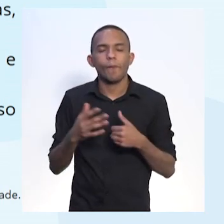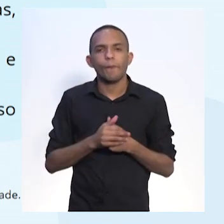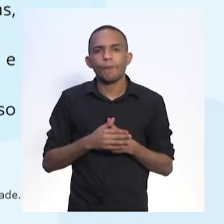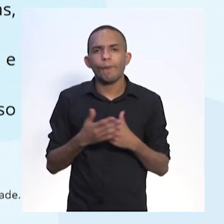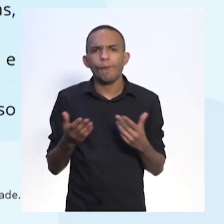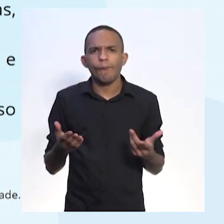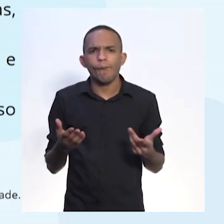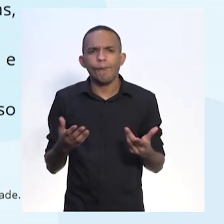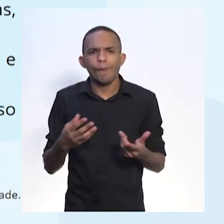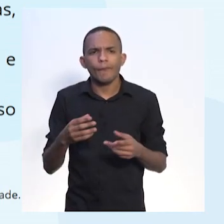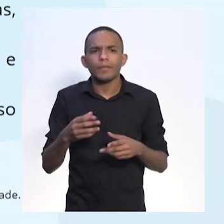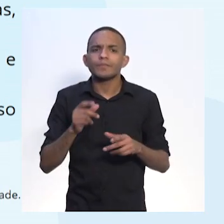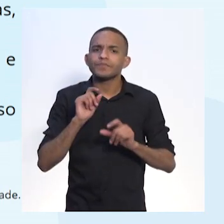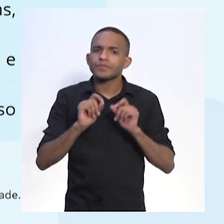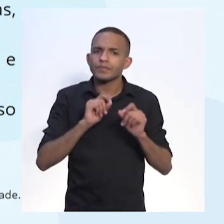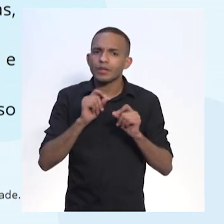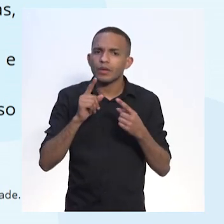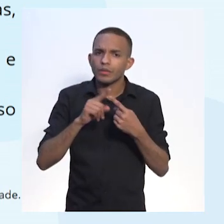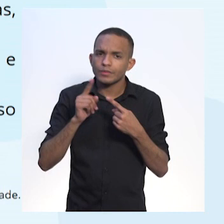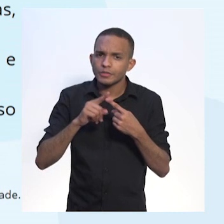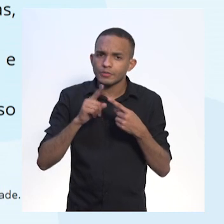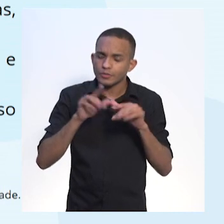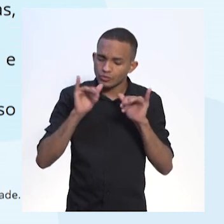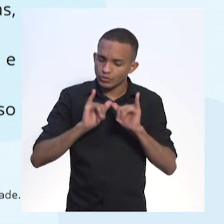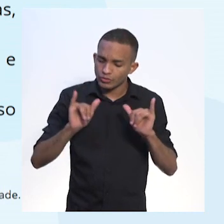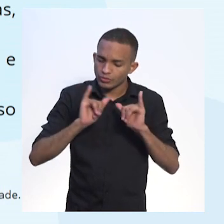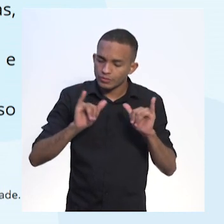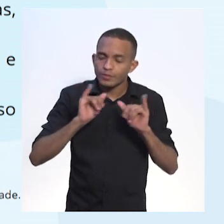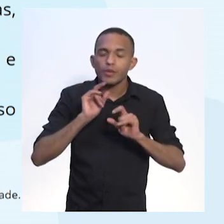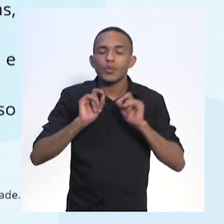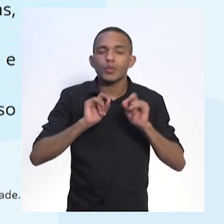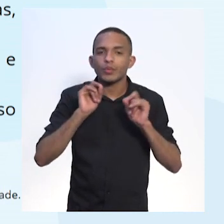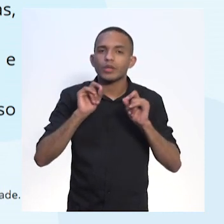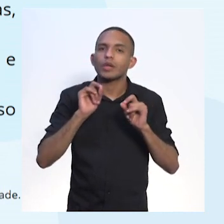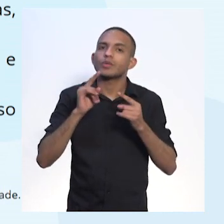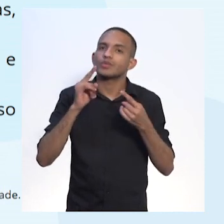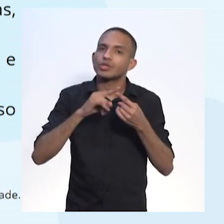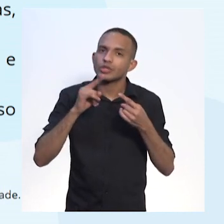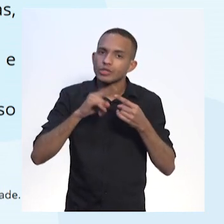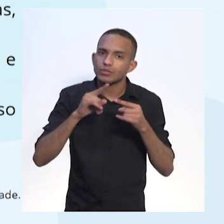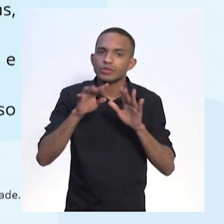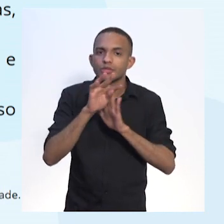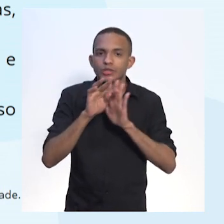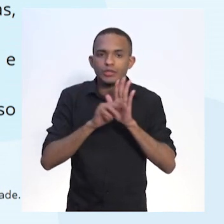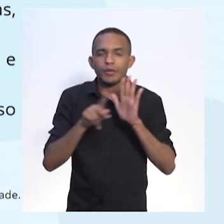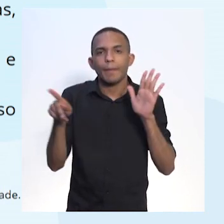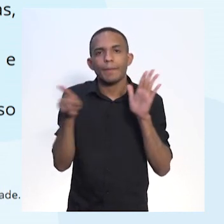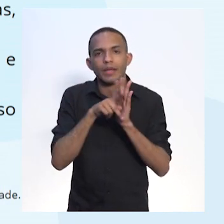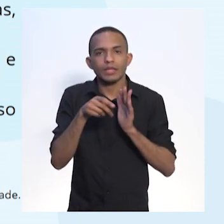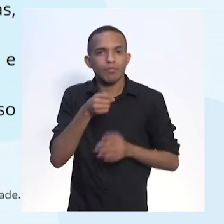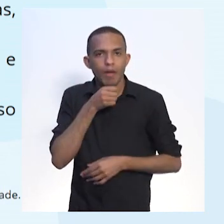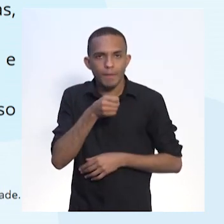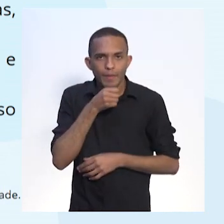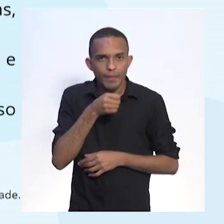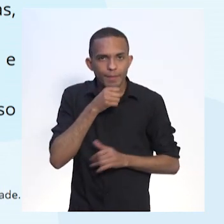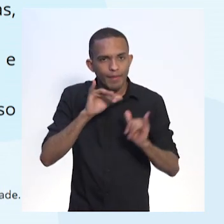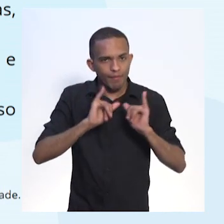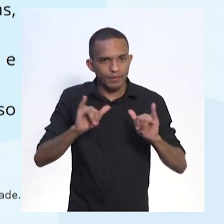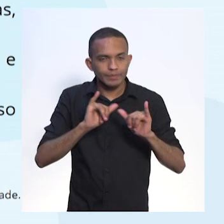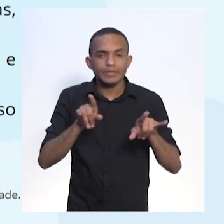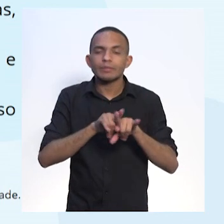Então, o gênero textual notícia, tá? É um gênero textual que pertence ao campo jornalístico. Ele